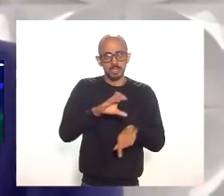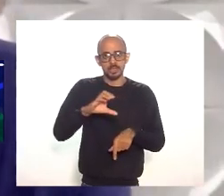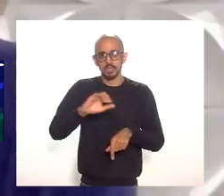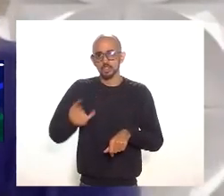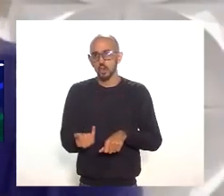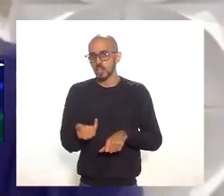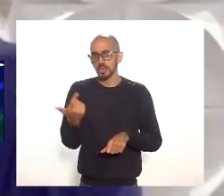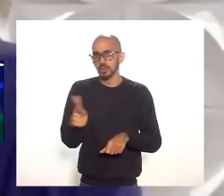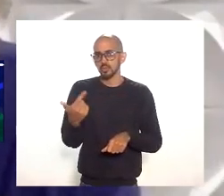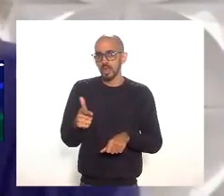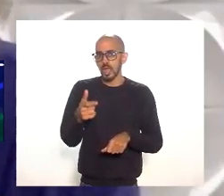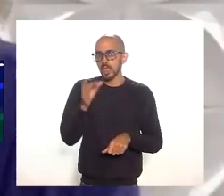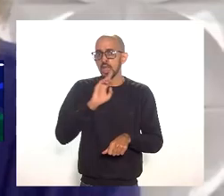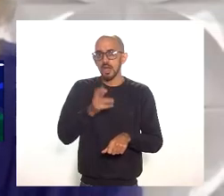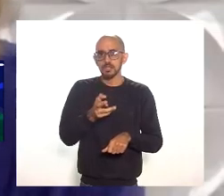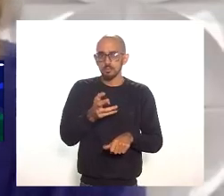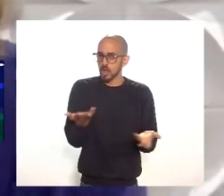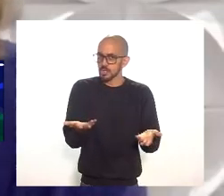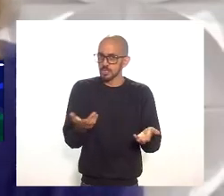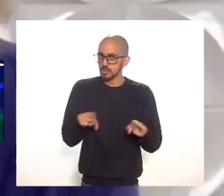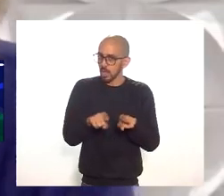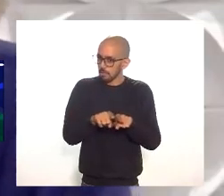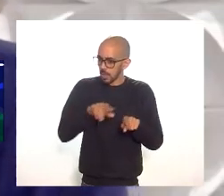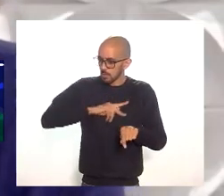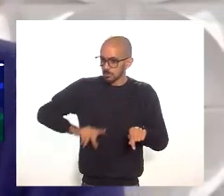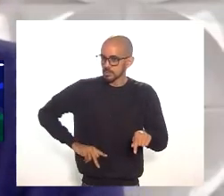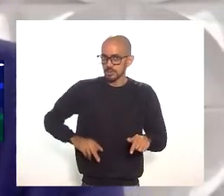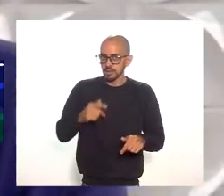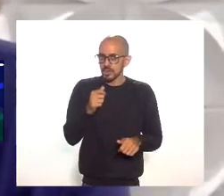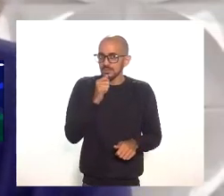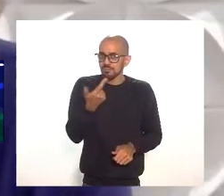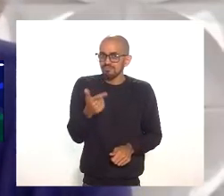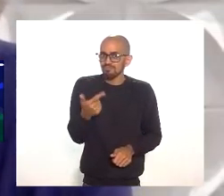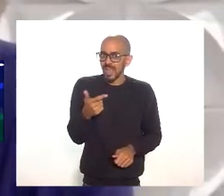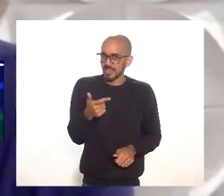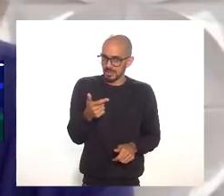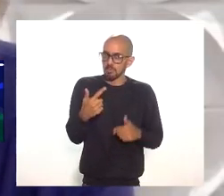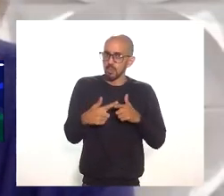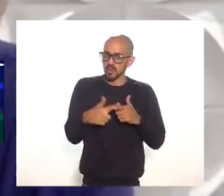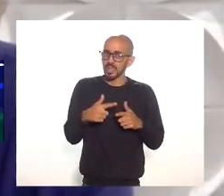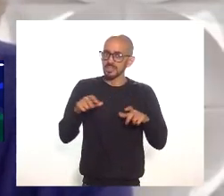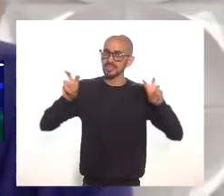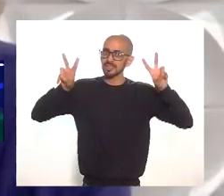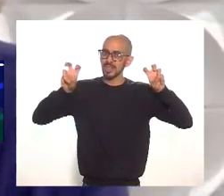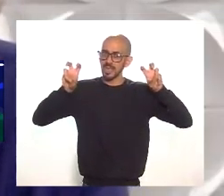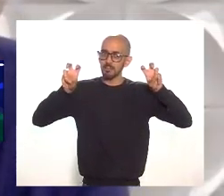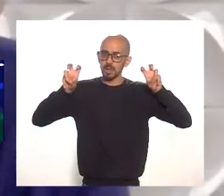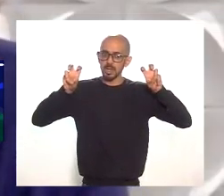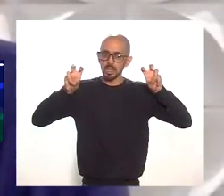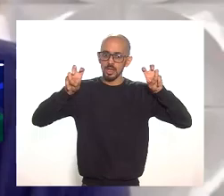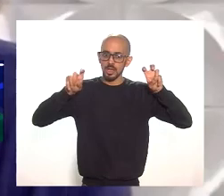que a presidência e a mesa não recebam o parecer, mesmo porque esse tema... ele